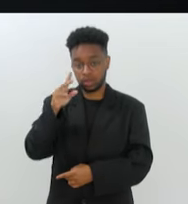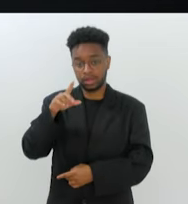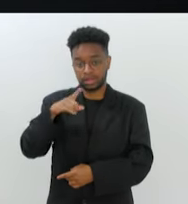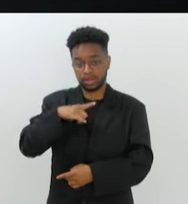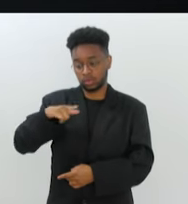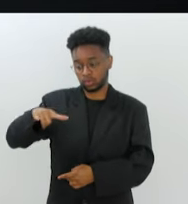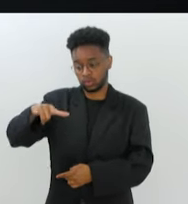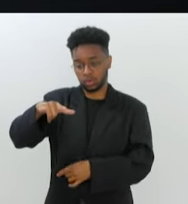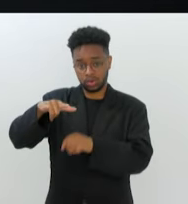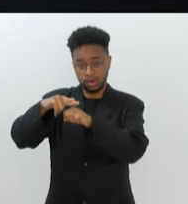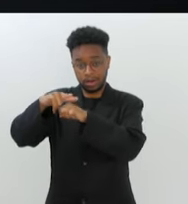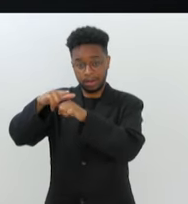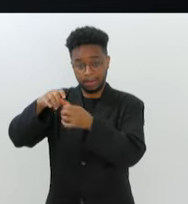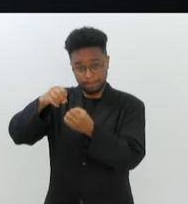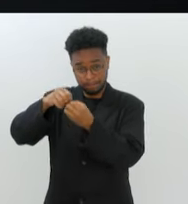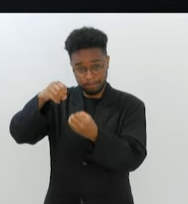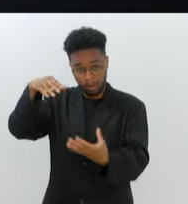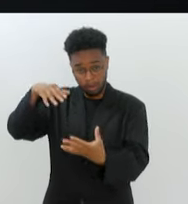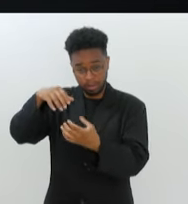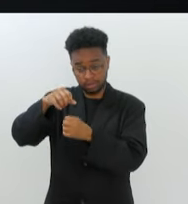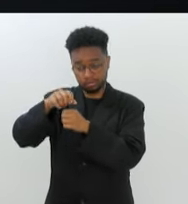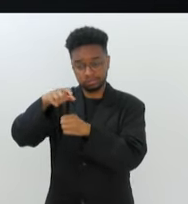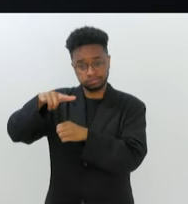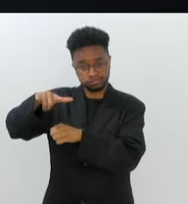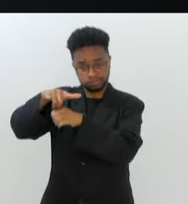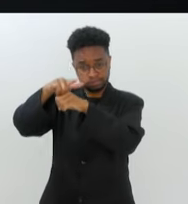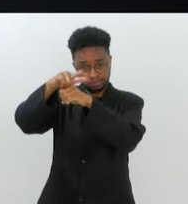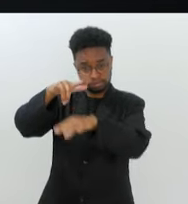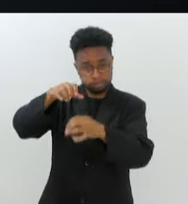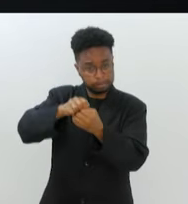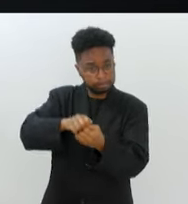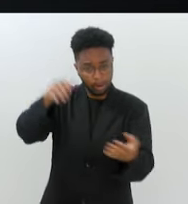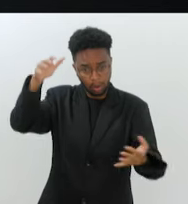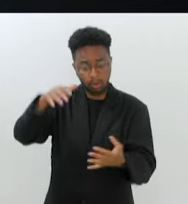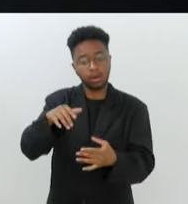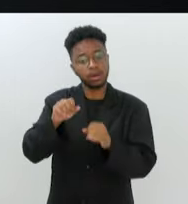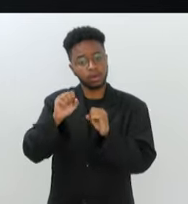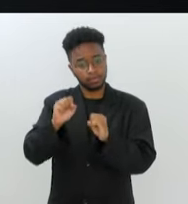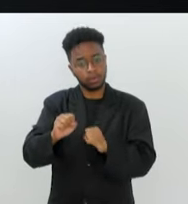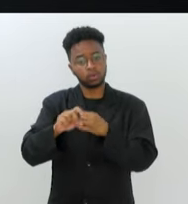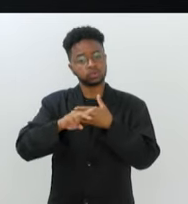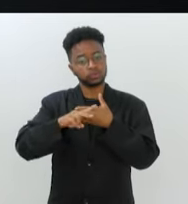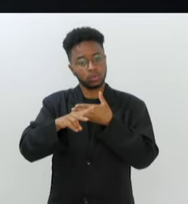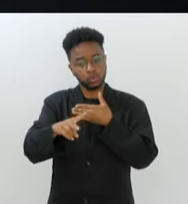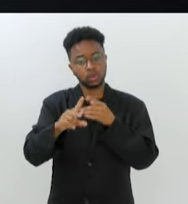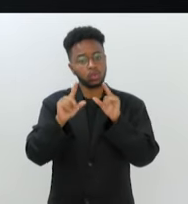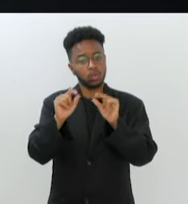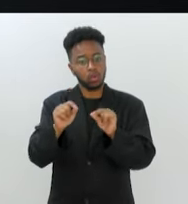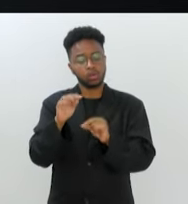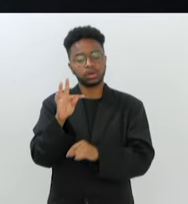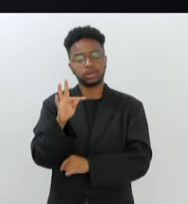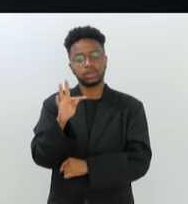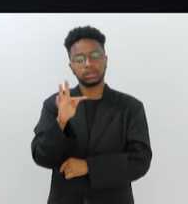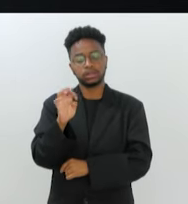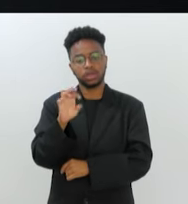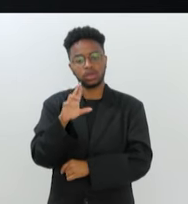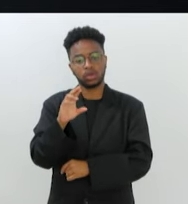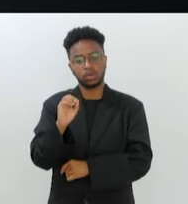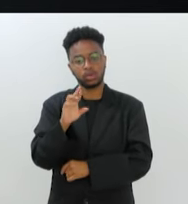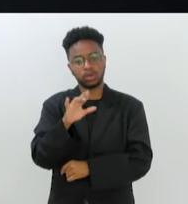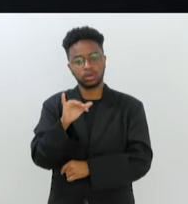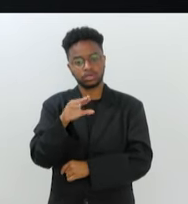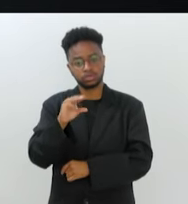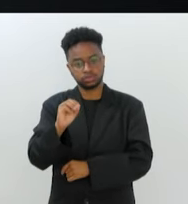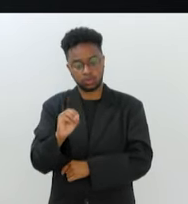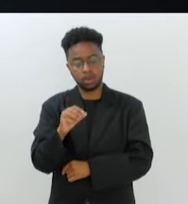lançar essa granada, as consequências são muito próximas de um verdadeiro terrorismo. Na verdade, eu